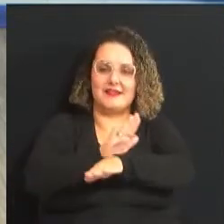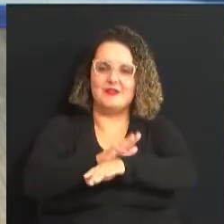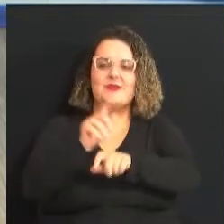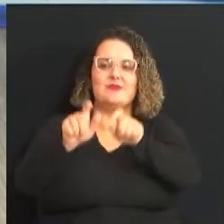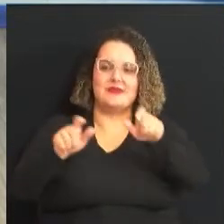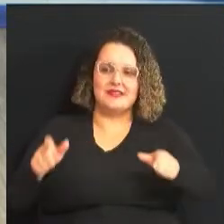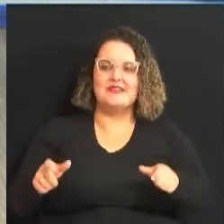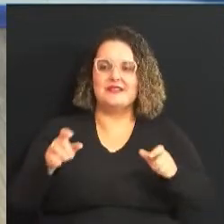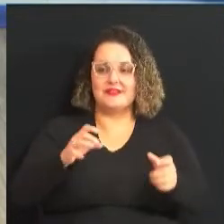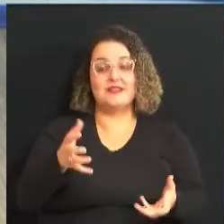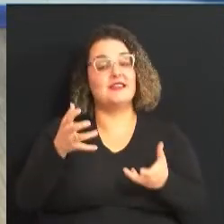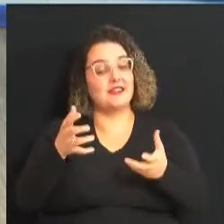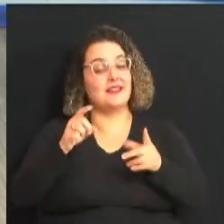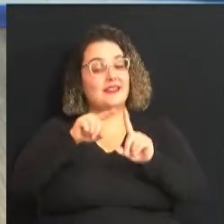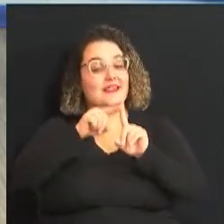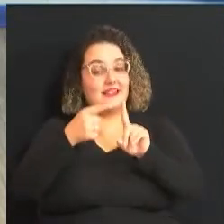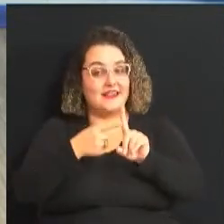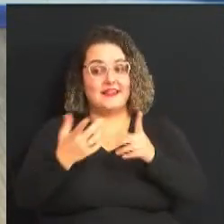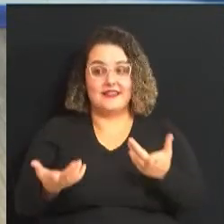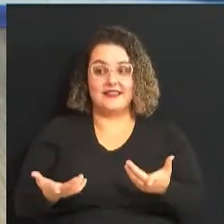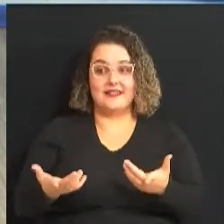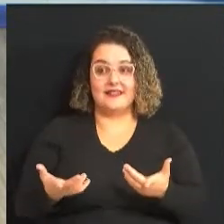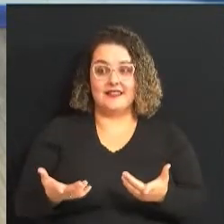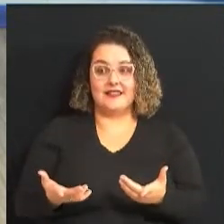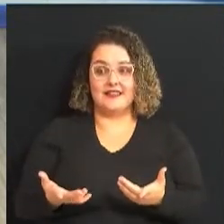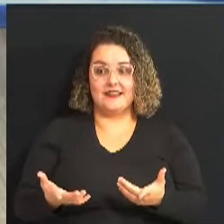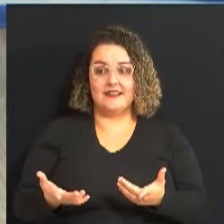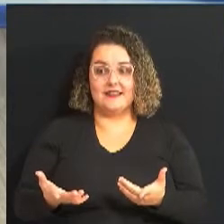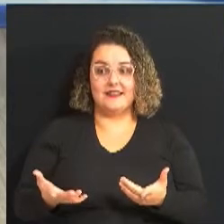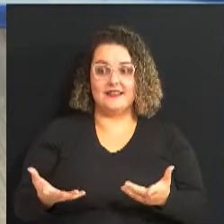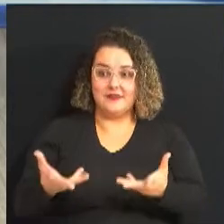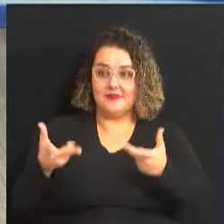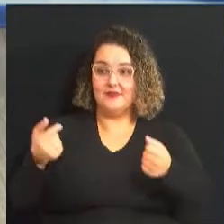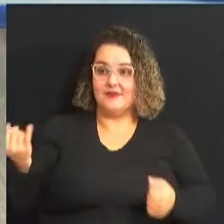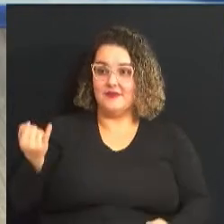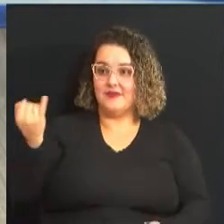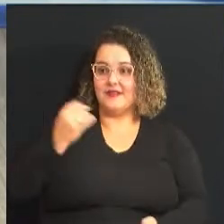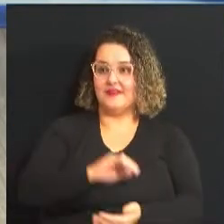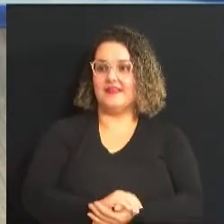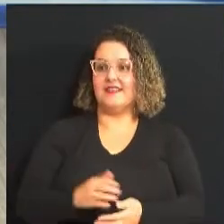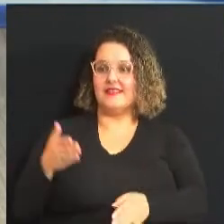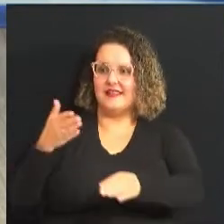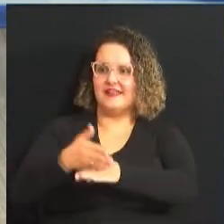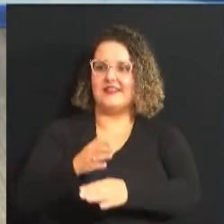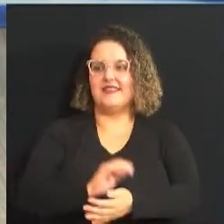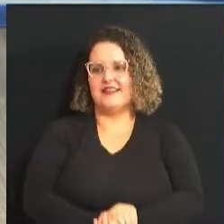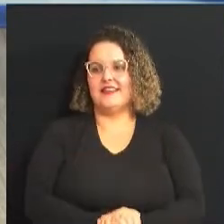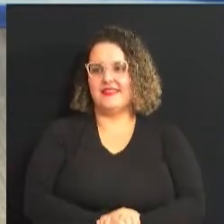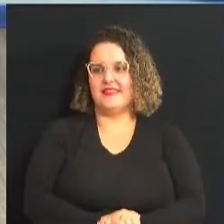aí querendo ter filho. Foi muito importante aqui a sua participação.